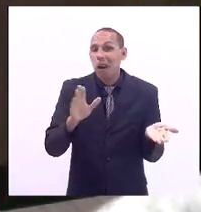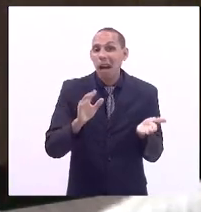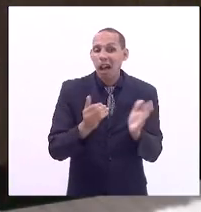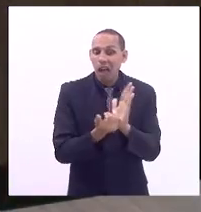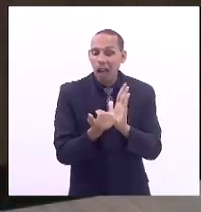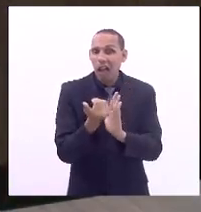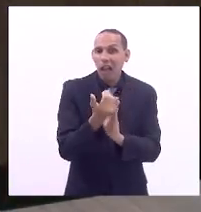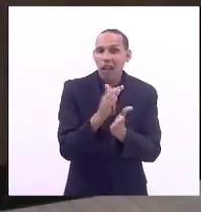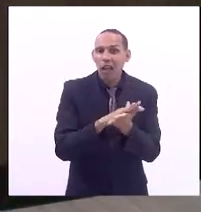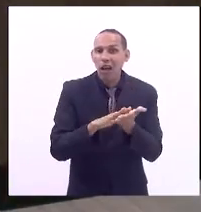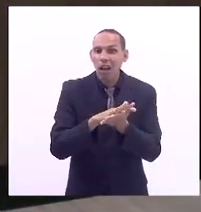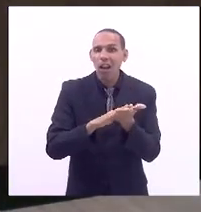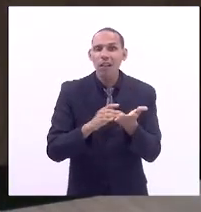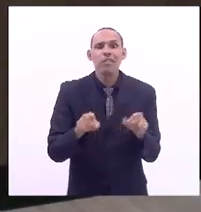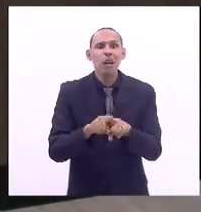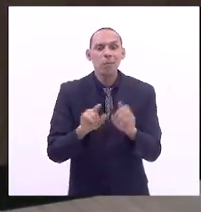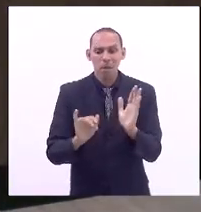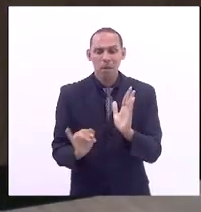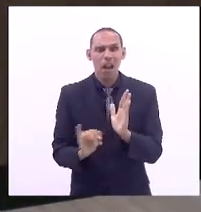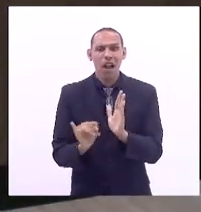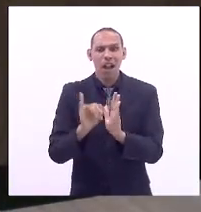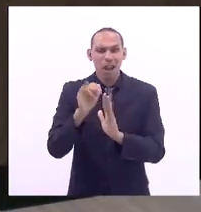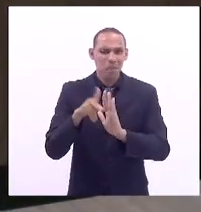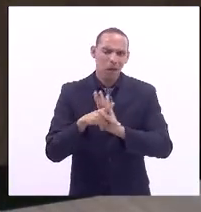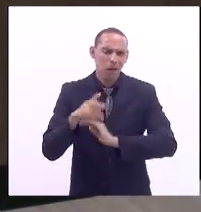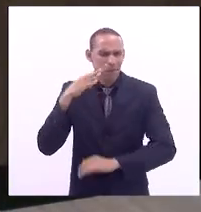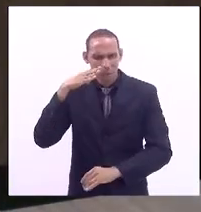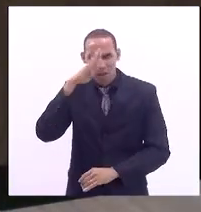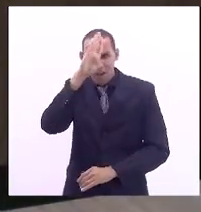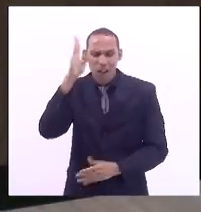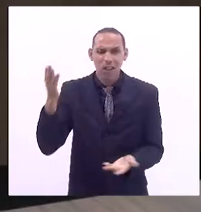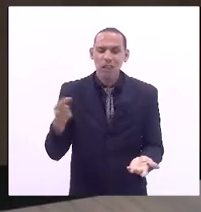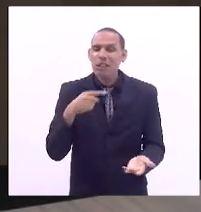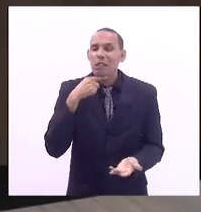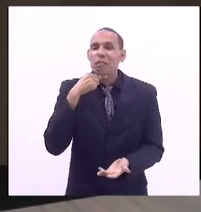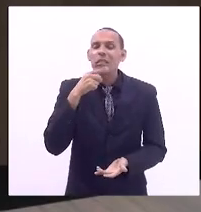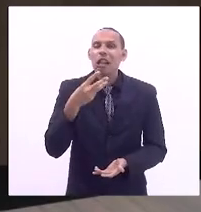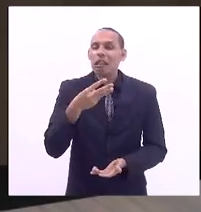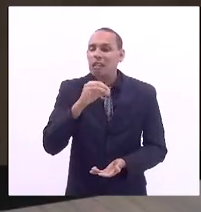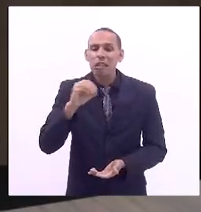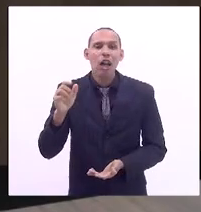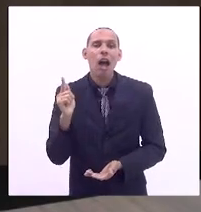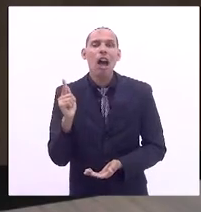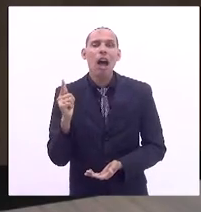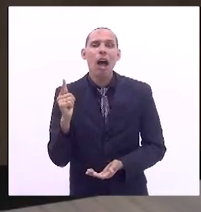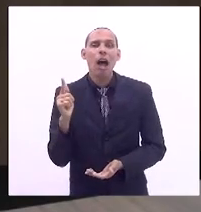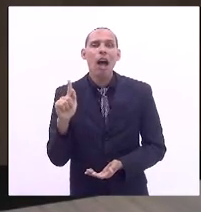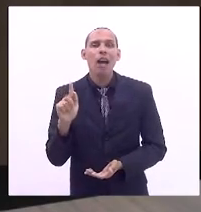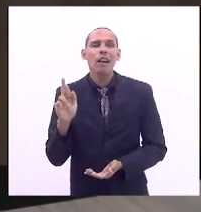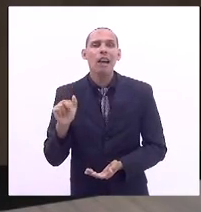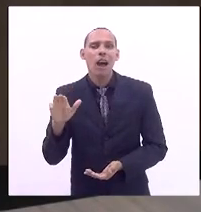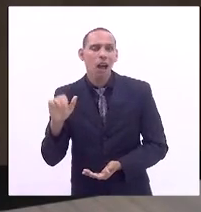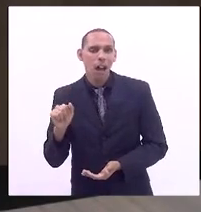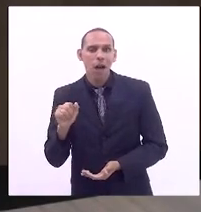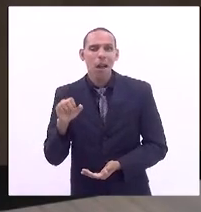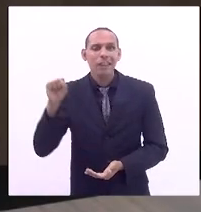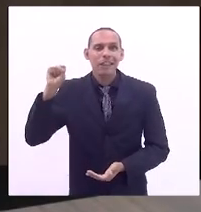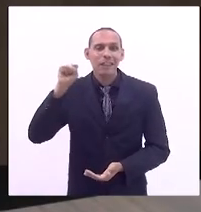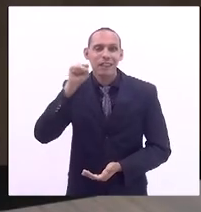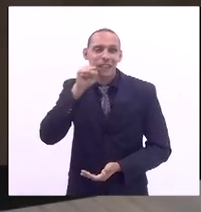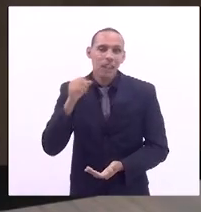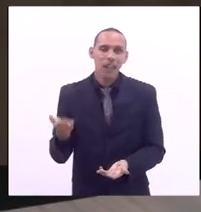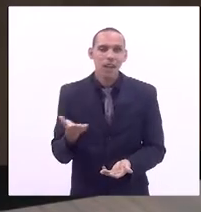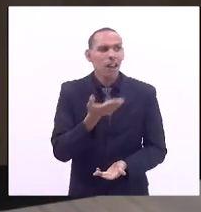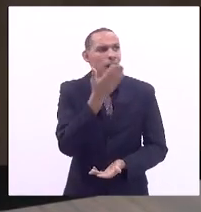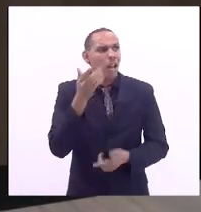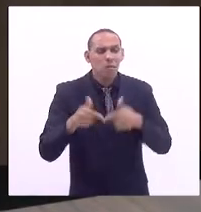reajuste sem contar com essa inflação do bolsonaro não dá nem para 300 gramas de cenoura e o pessoal tem que ralar a